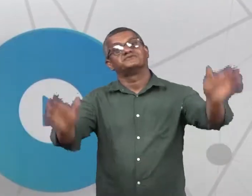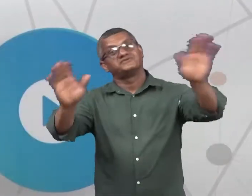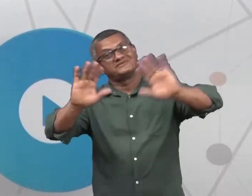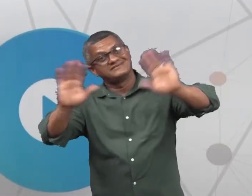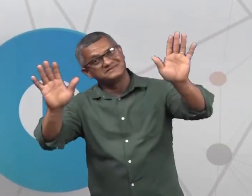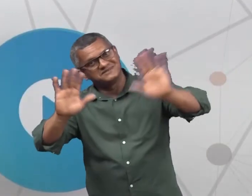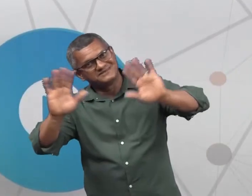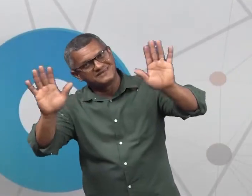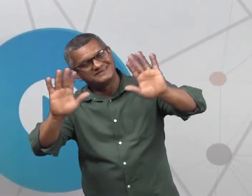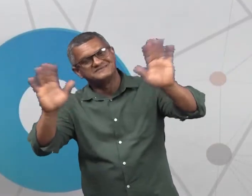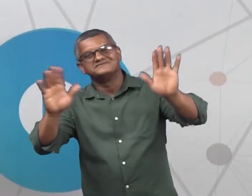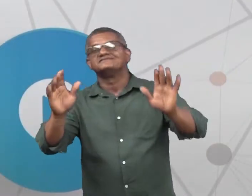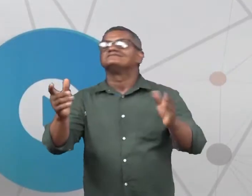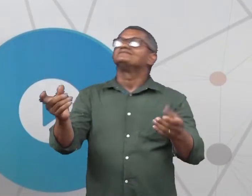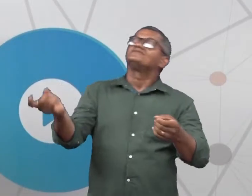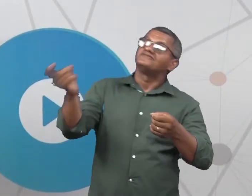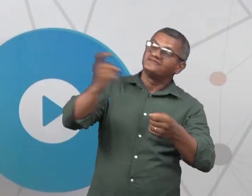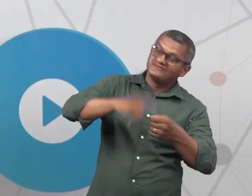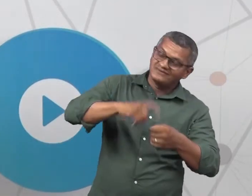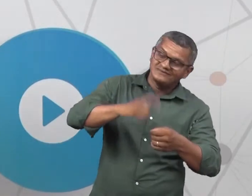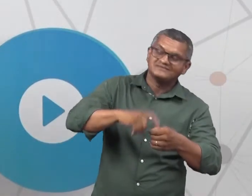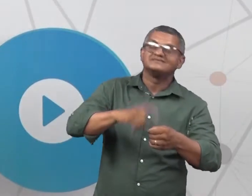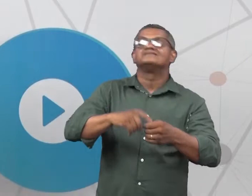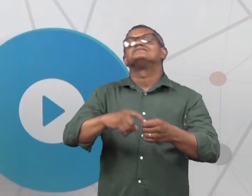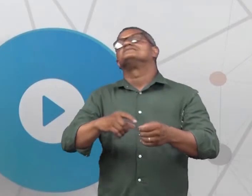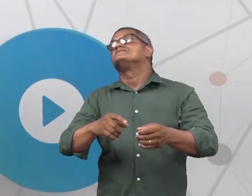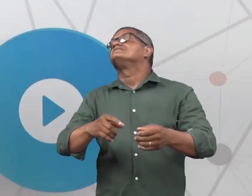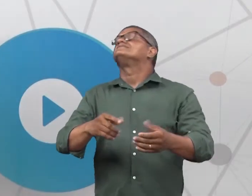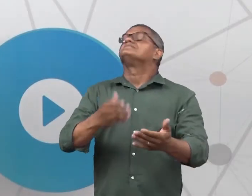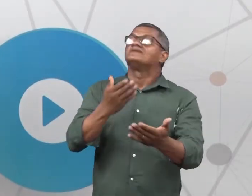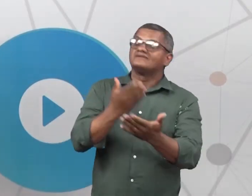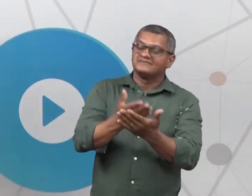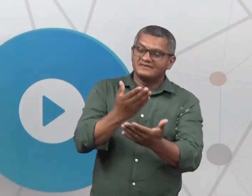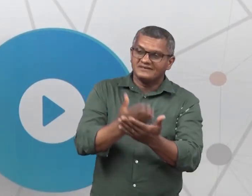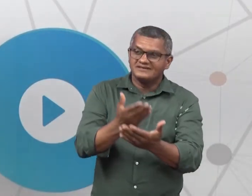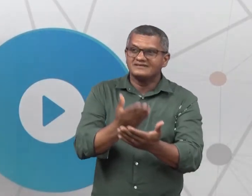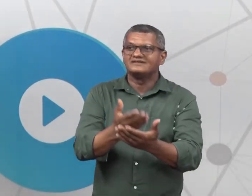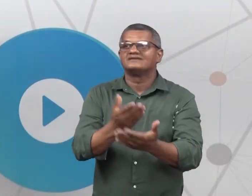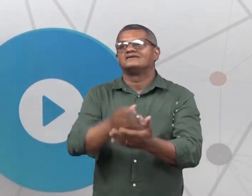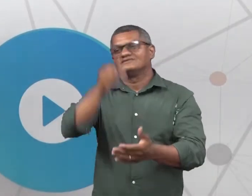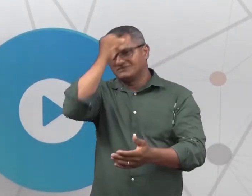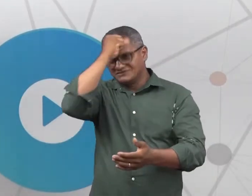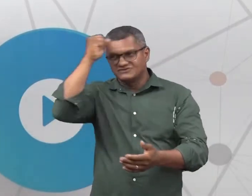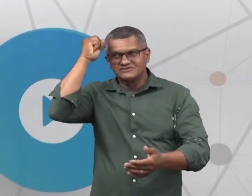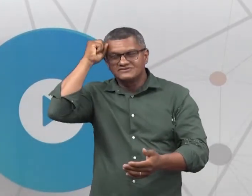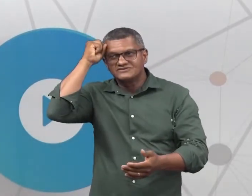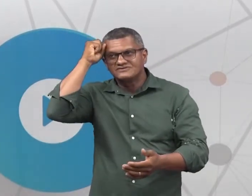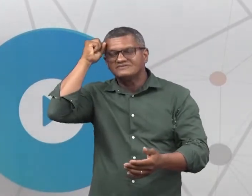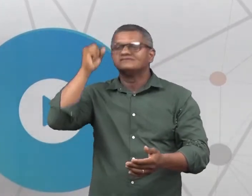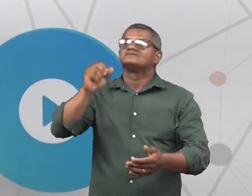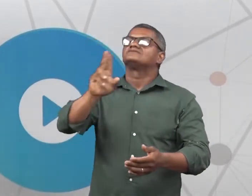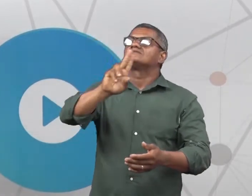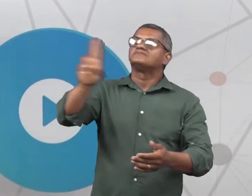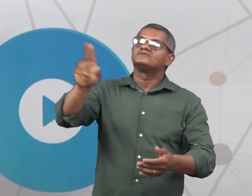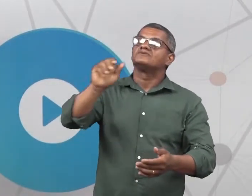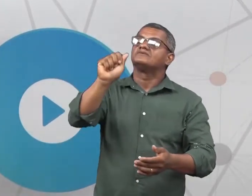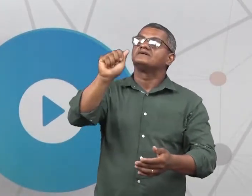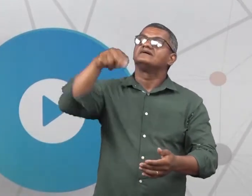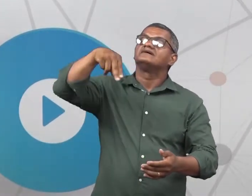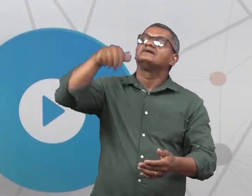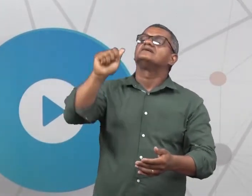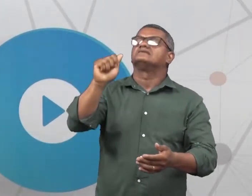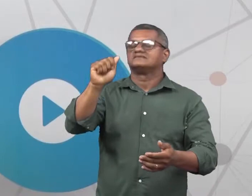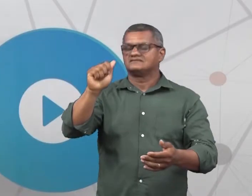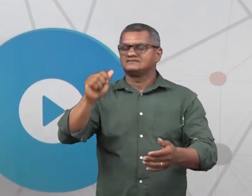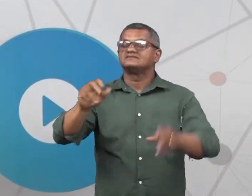Olá, pessoal! Estamos aqui mais uma vez para mais uma aula de Sociologia. Meu nome é Ana Cláudia e o nosso